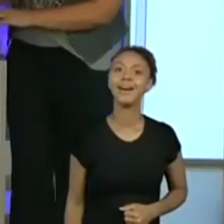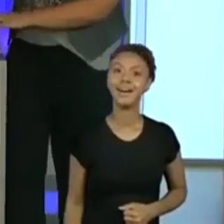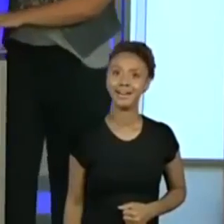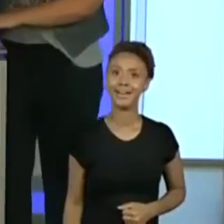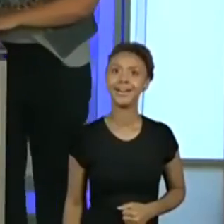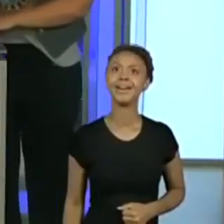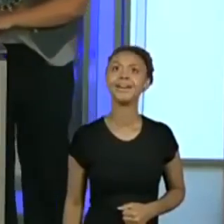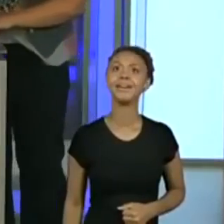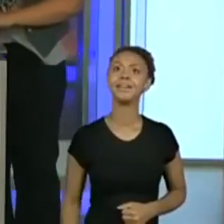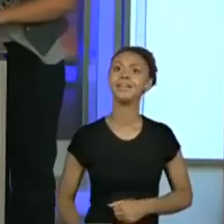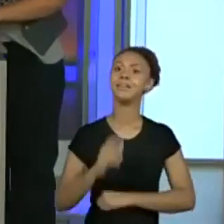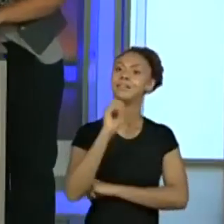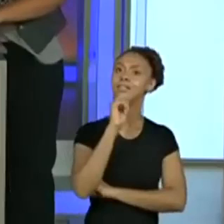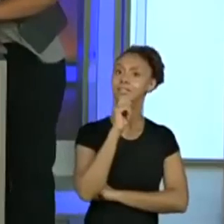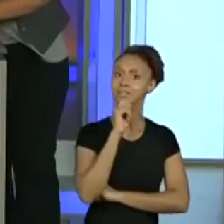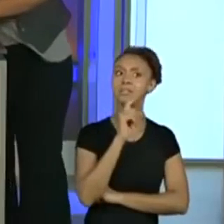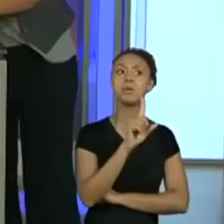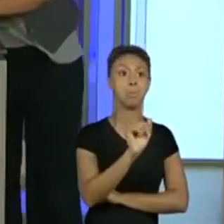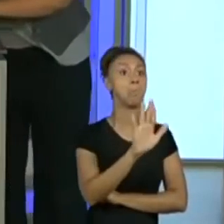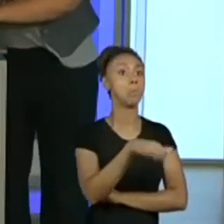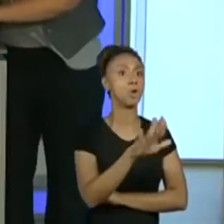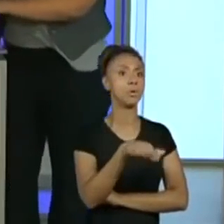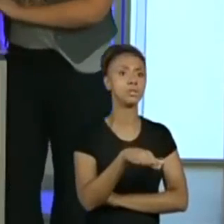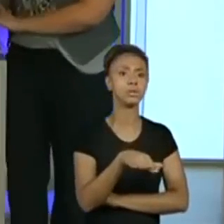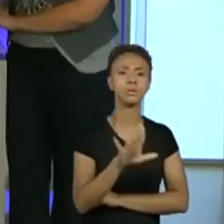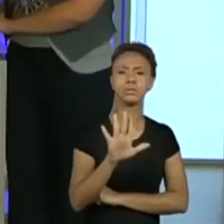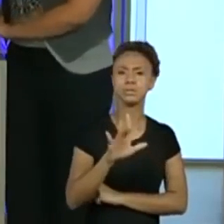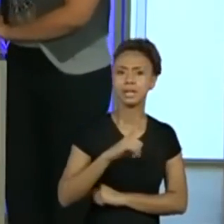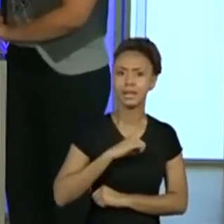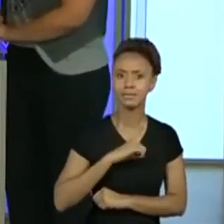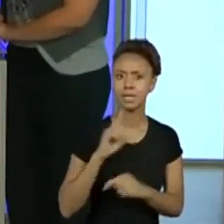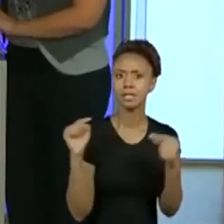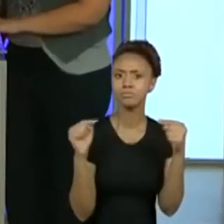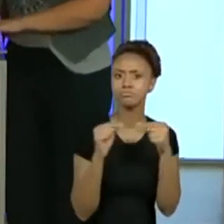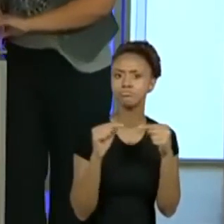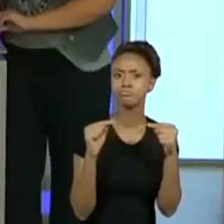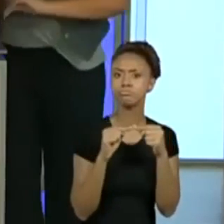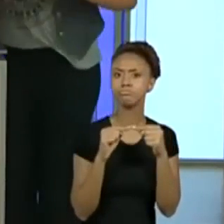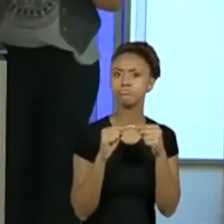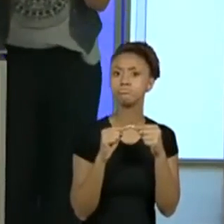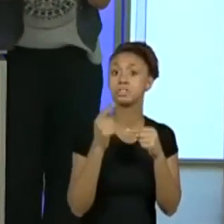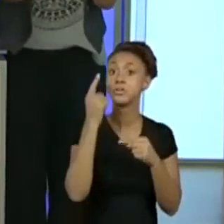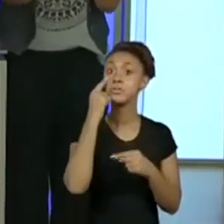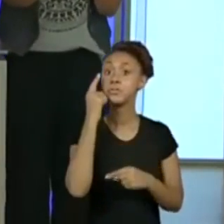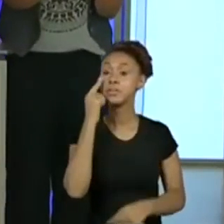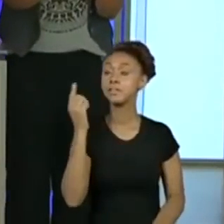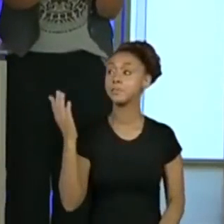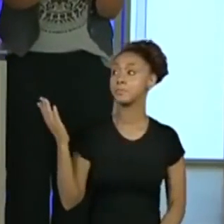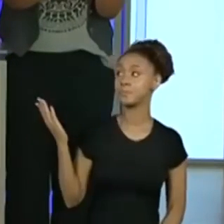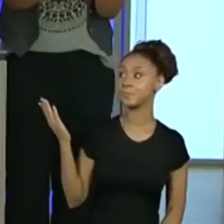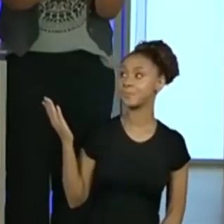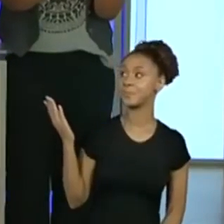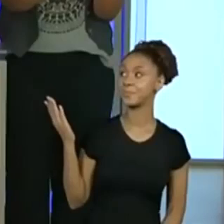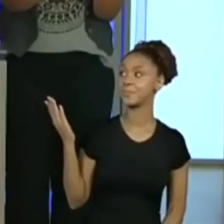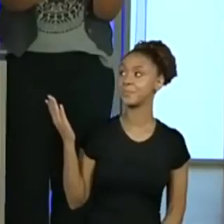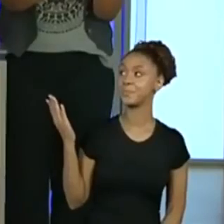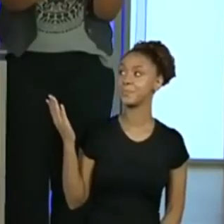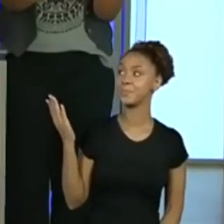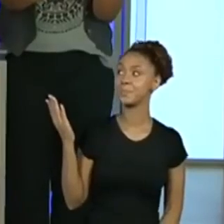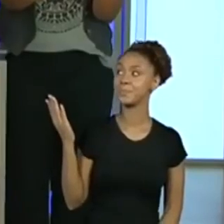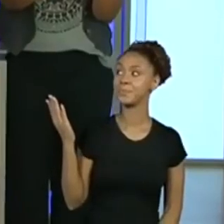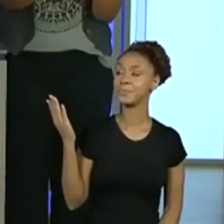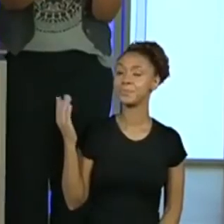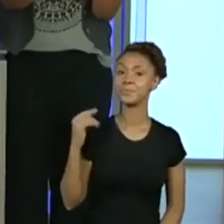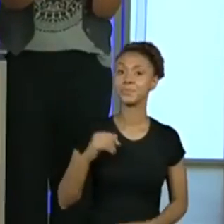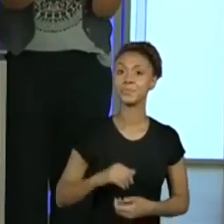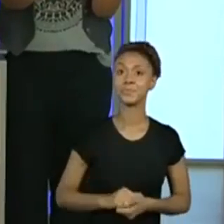Será olha, que agora nós promoção, temos hein? Aí uma equivalência? Compara vamos os dois, na lousa. Olha só, vamos olhar aqui,